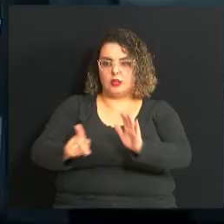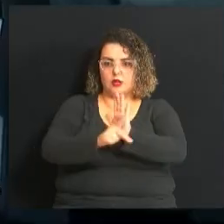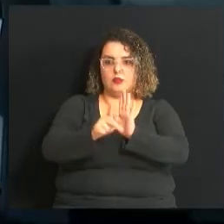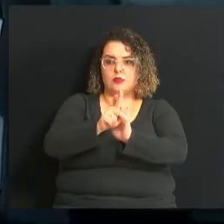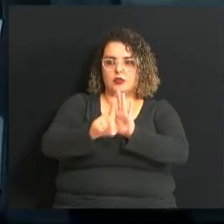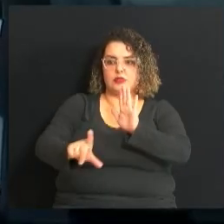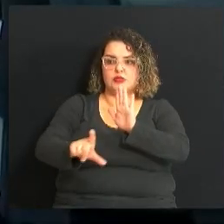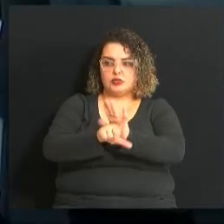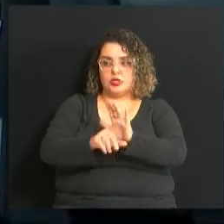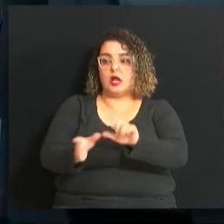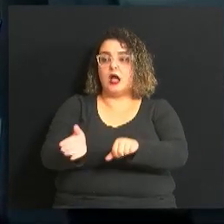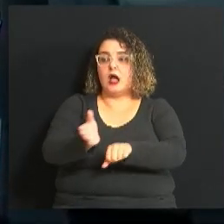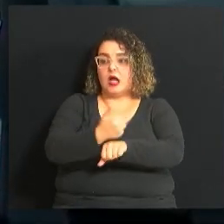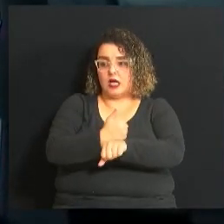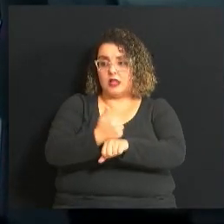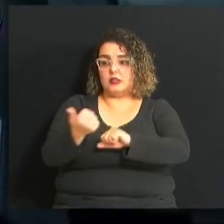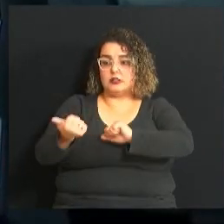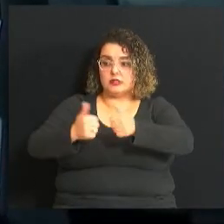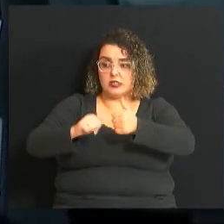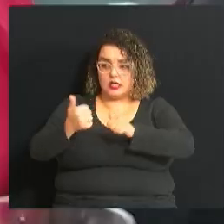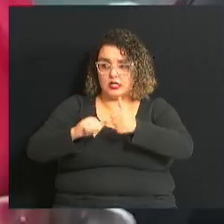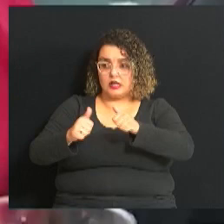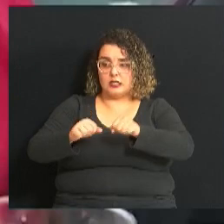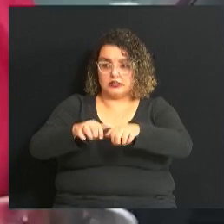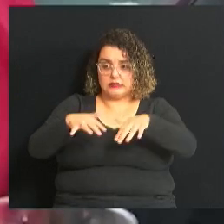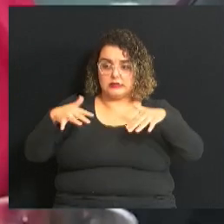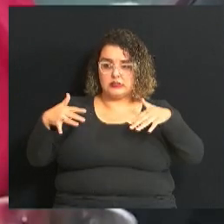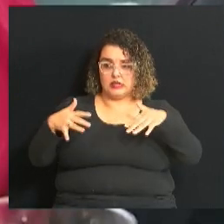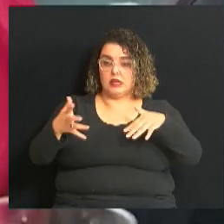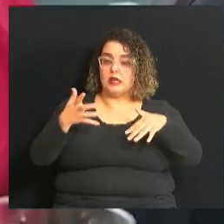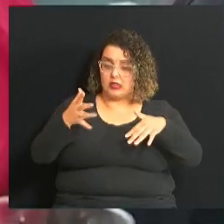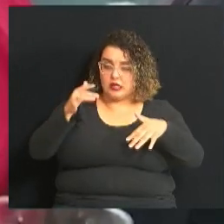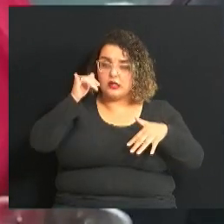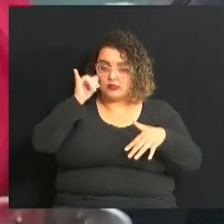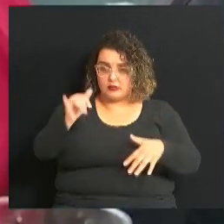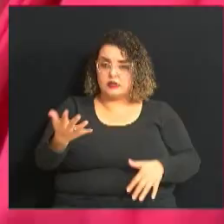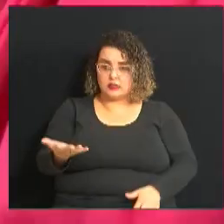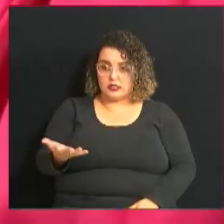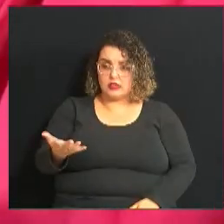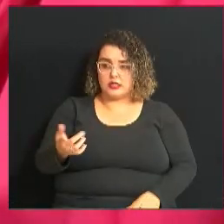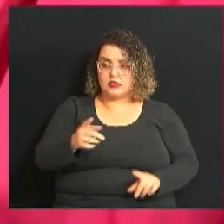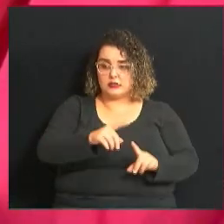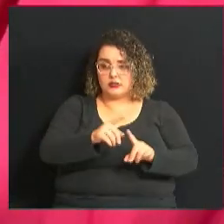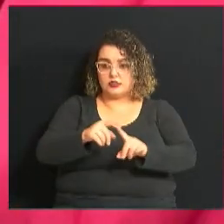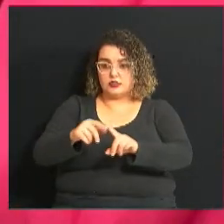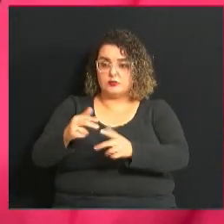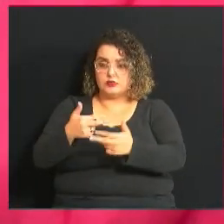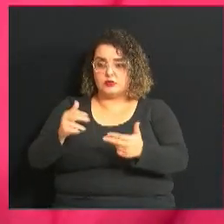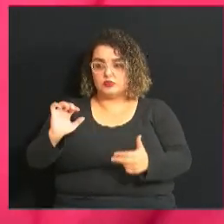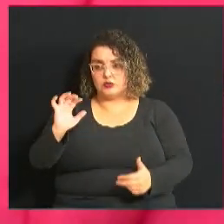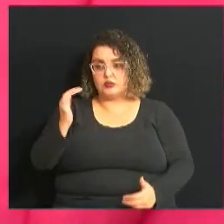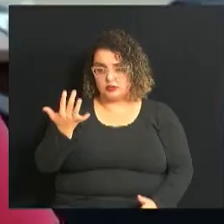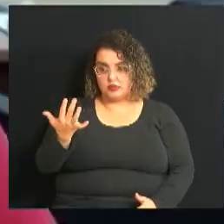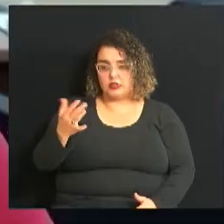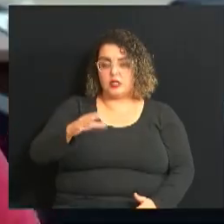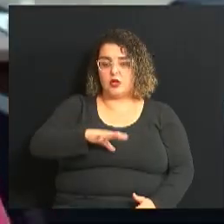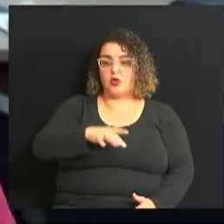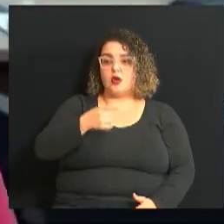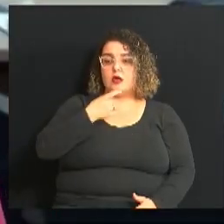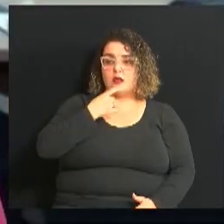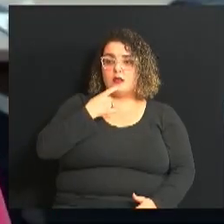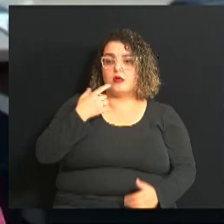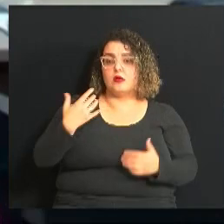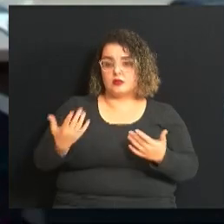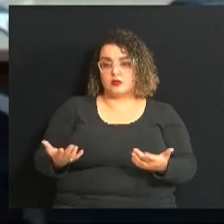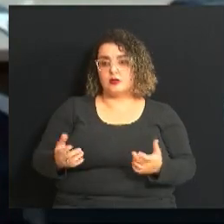legalidade antes de ser analisado em plenário que era evitar que esse tipo de situação aconteça em Campinas e